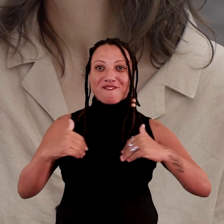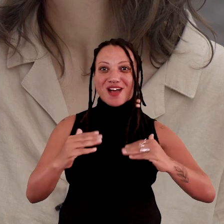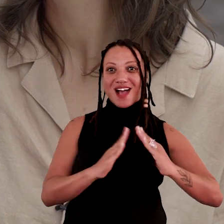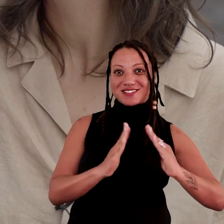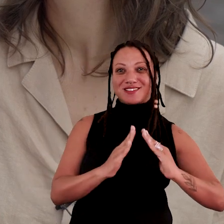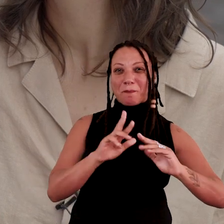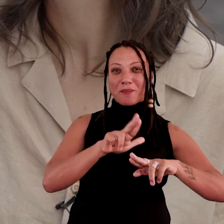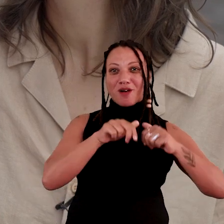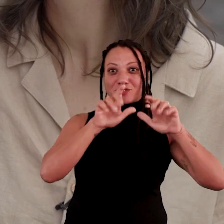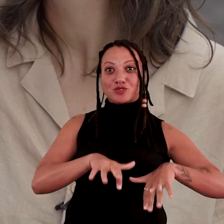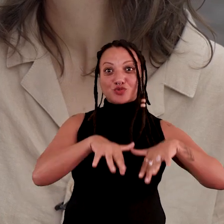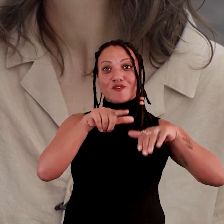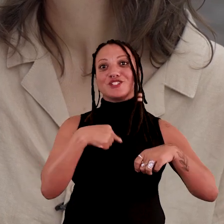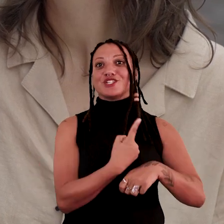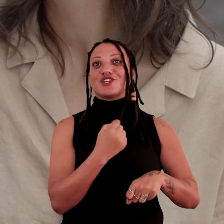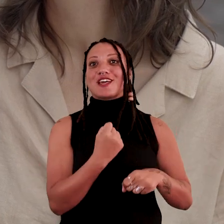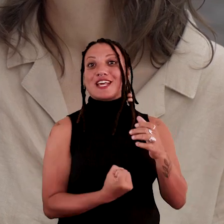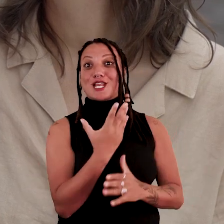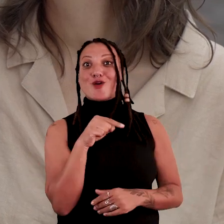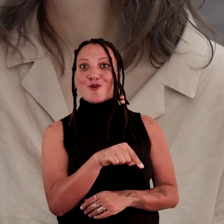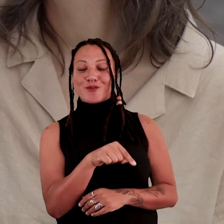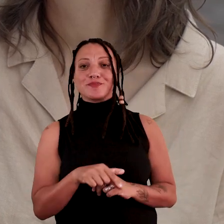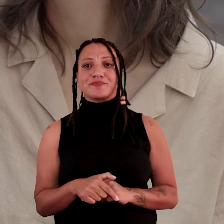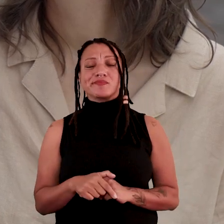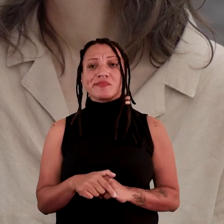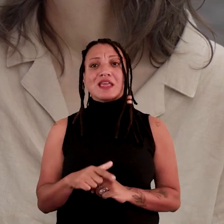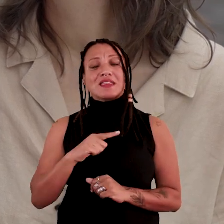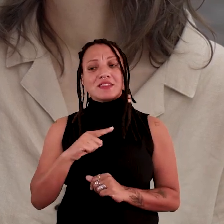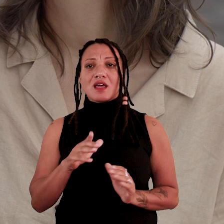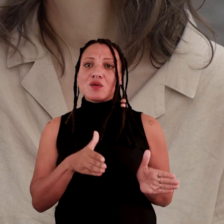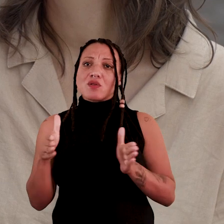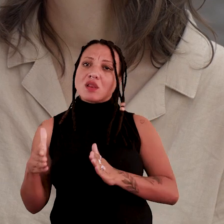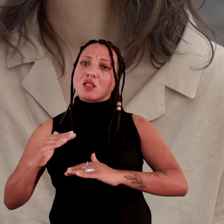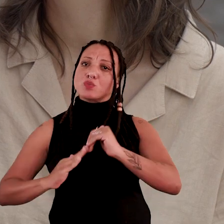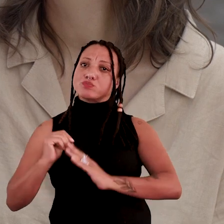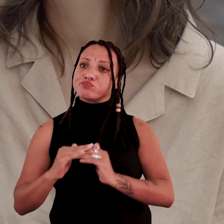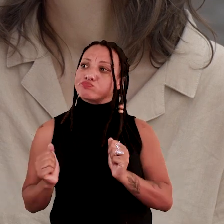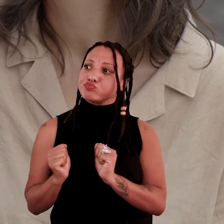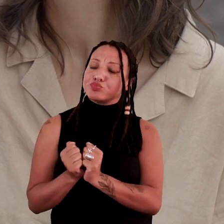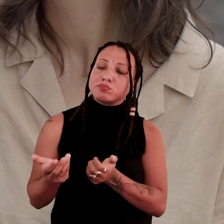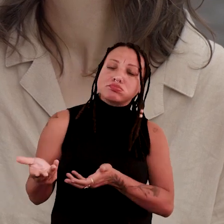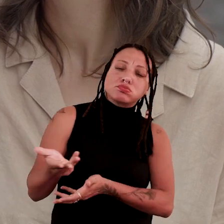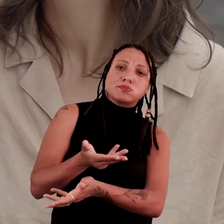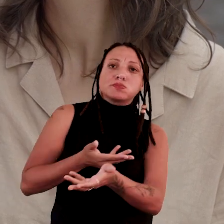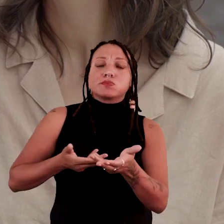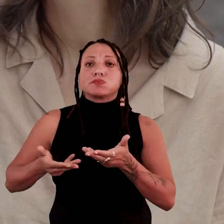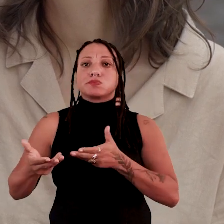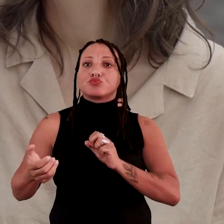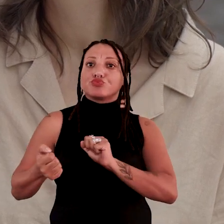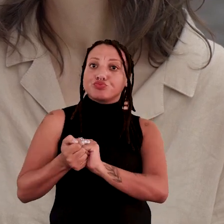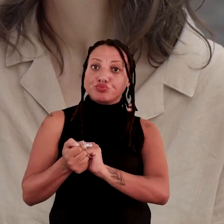lado colaborativo com a comunidade, é desenvolvido conjuntamente, mas também esse planejamento